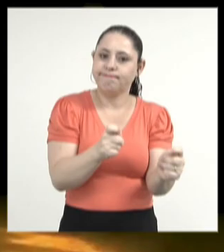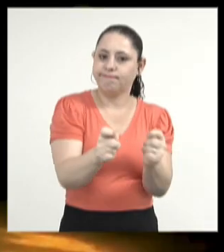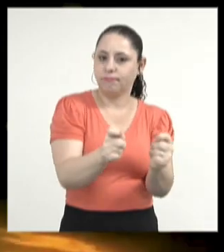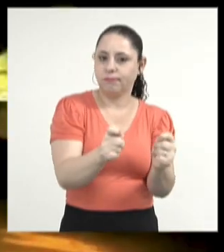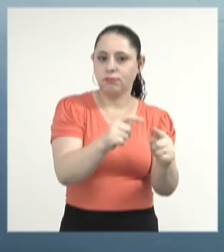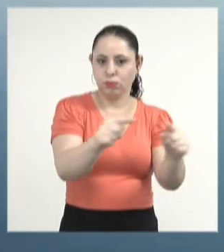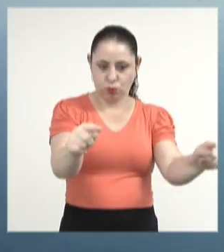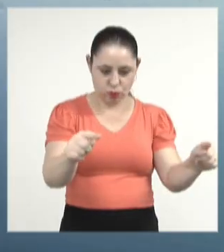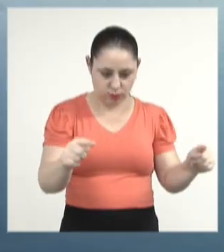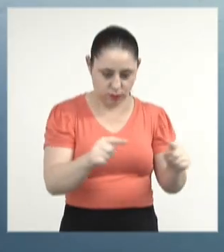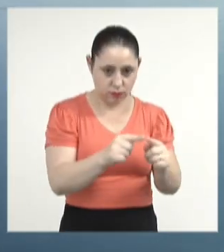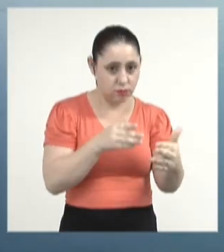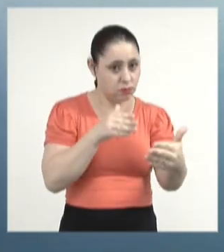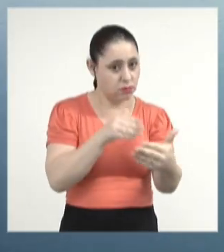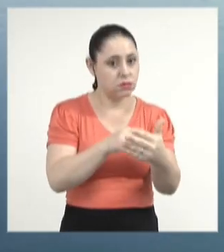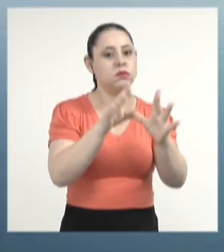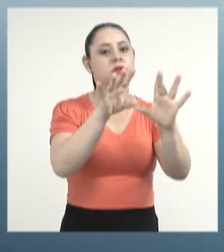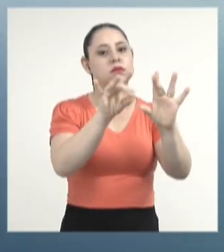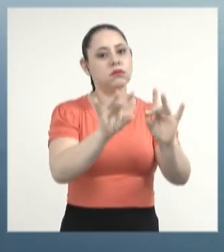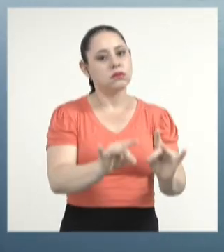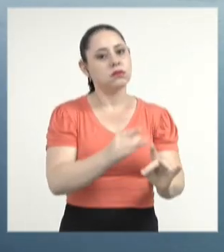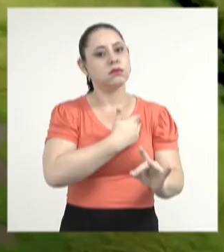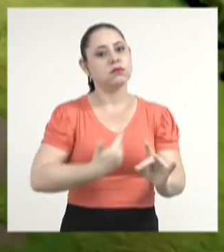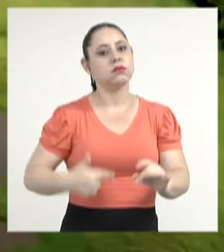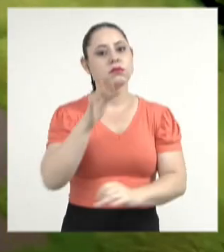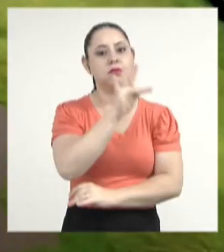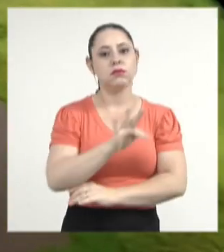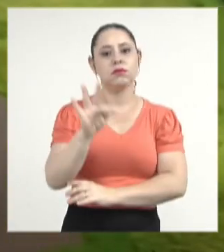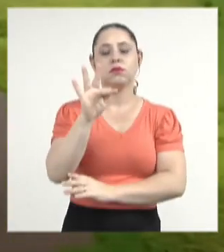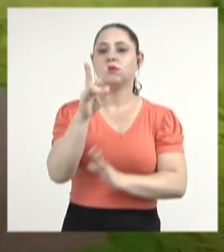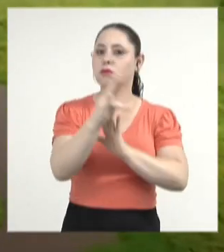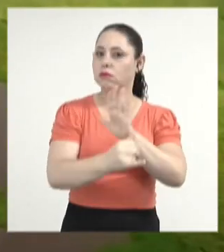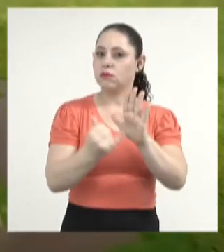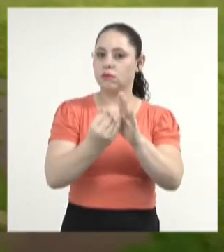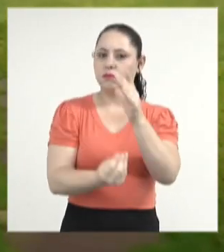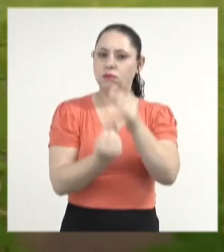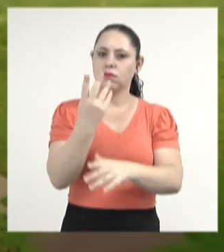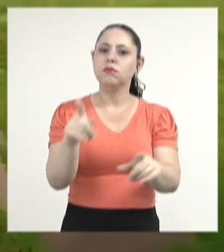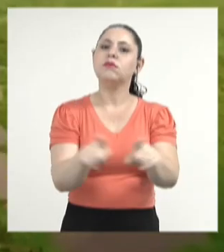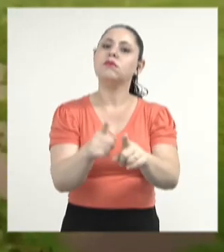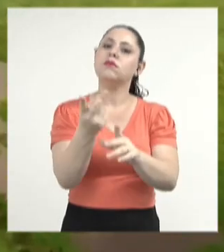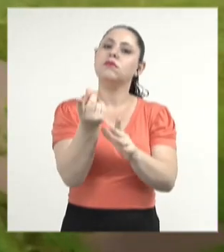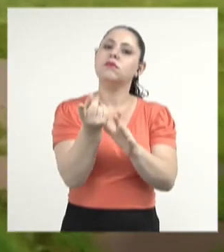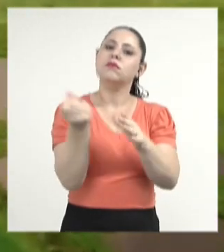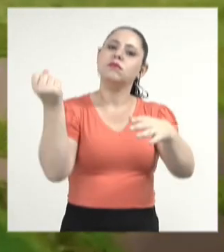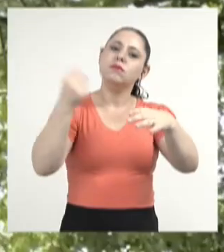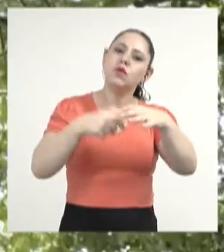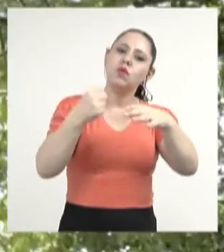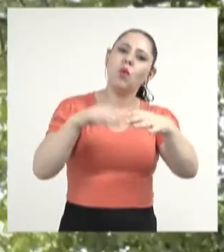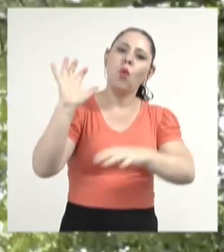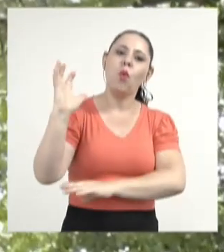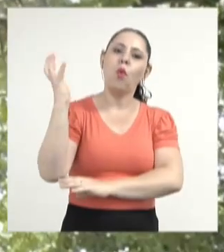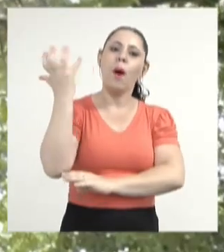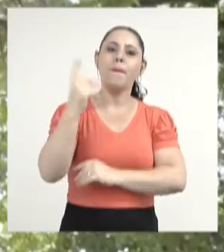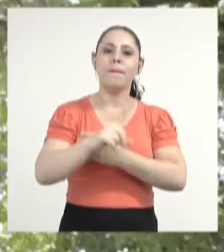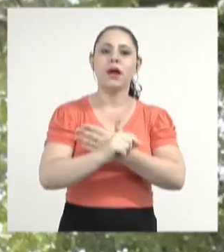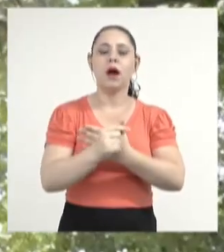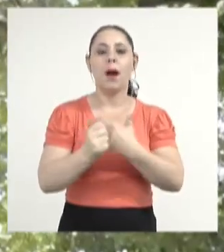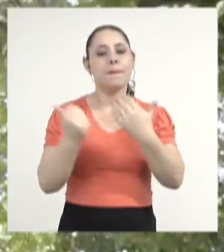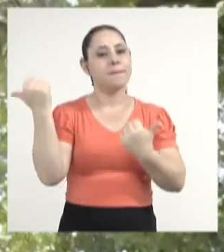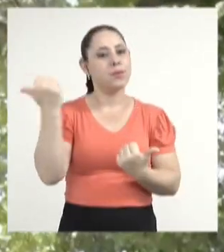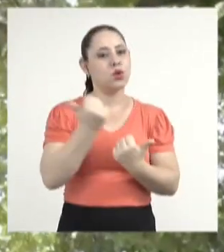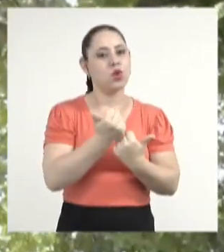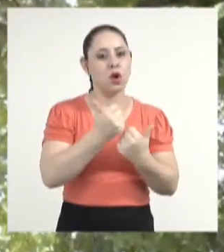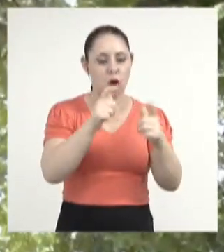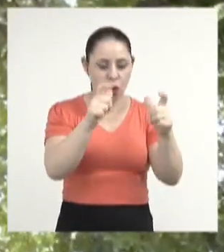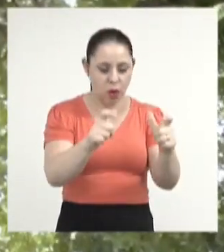Planície Pantaneira, que é definida pelo governo federal. O projeto cria também o Fundo Clima Pantanal, que vai apoiar a